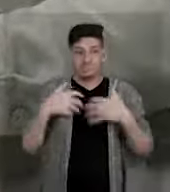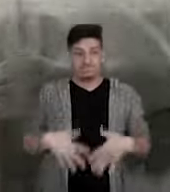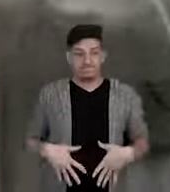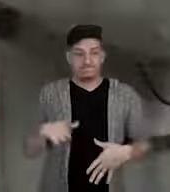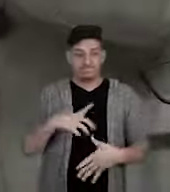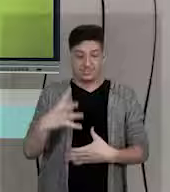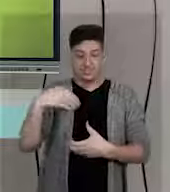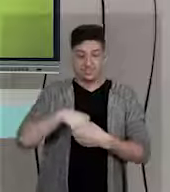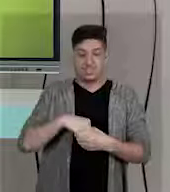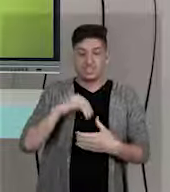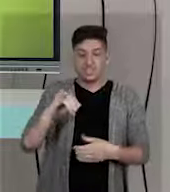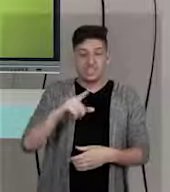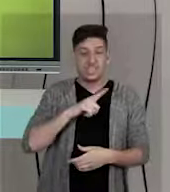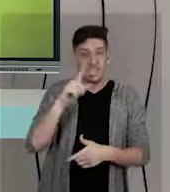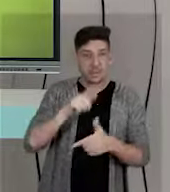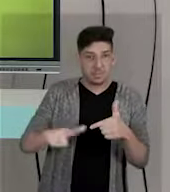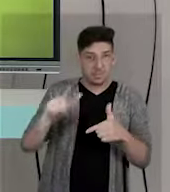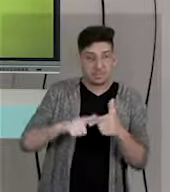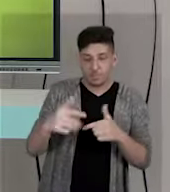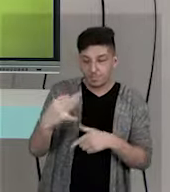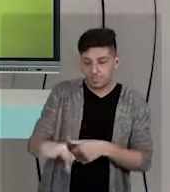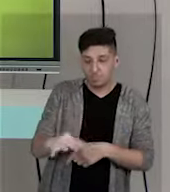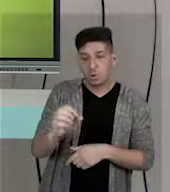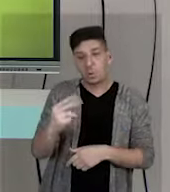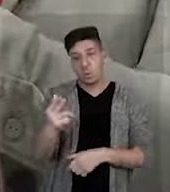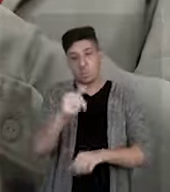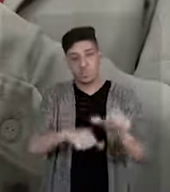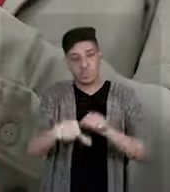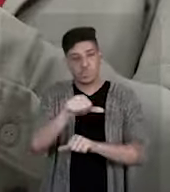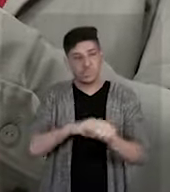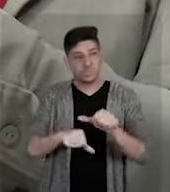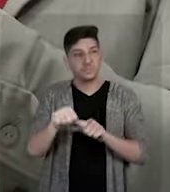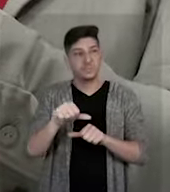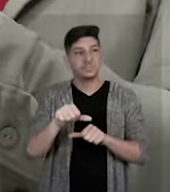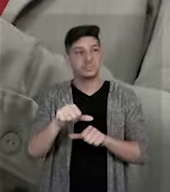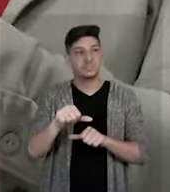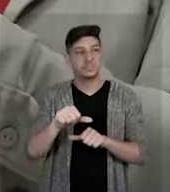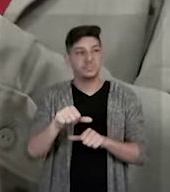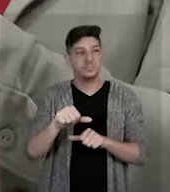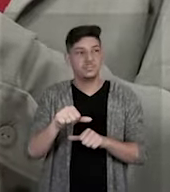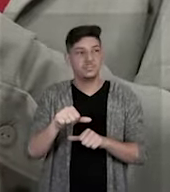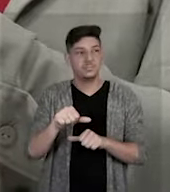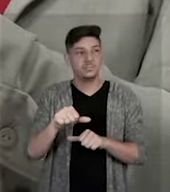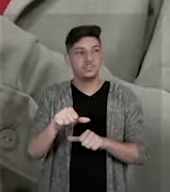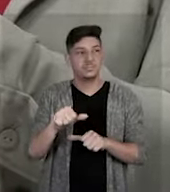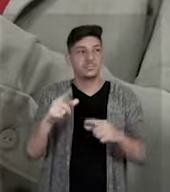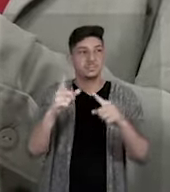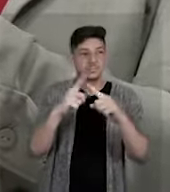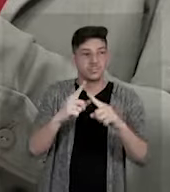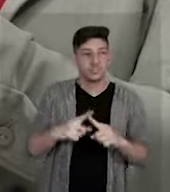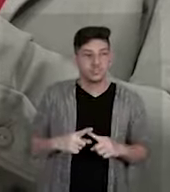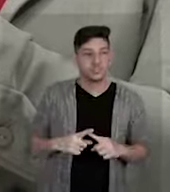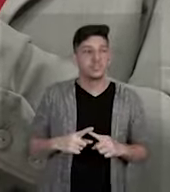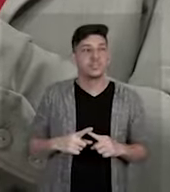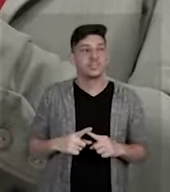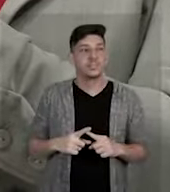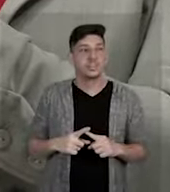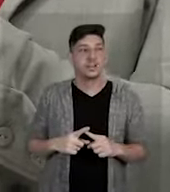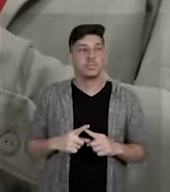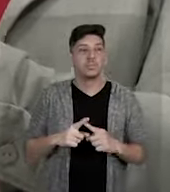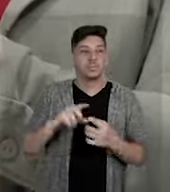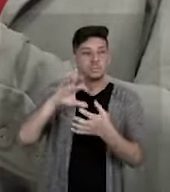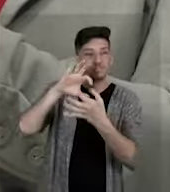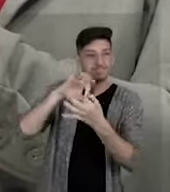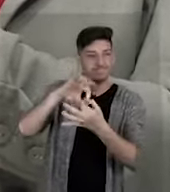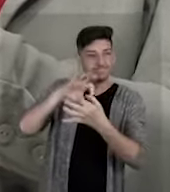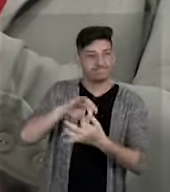se houver alguma fratura, alguma alteração aqui na forma como essas vértebras elas estão se unindo,